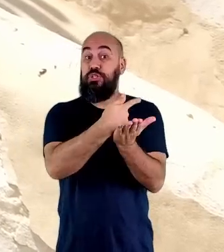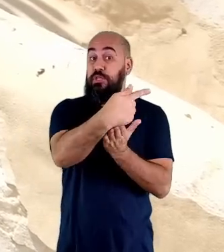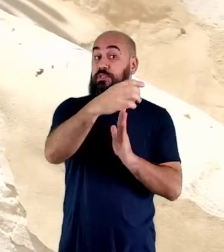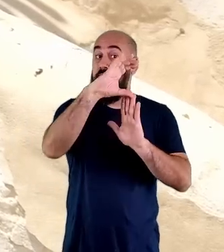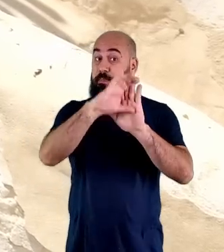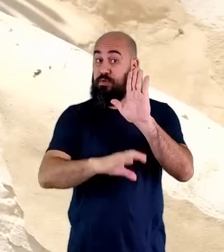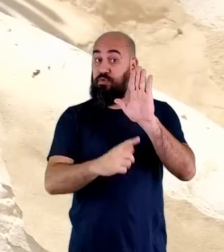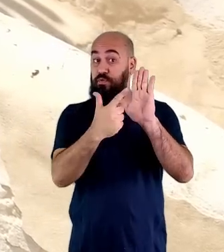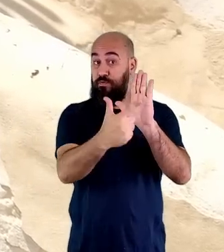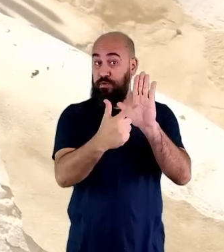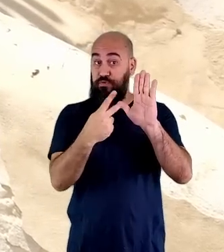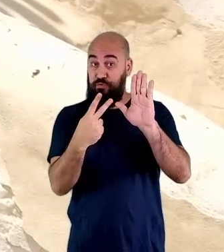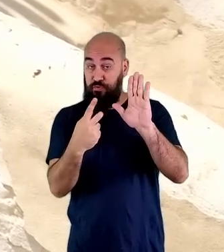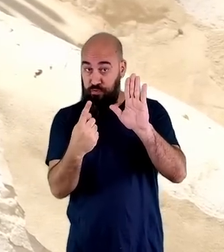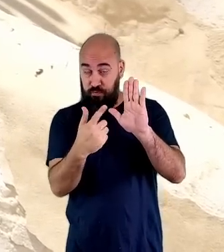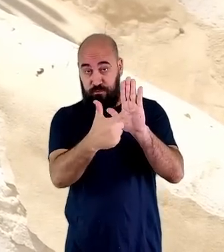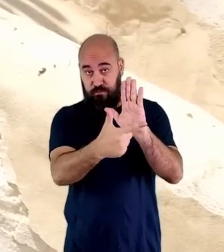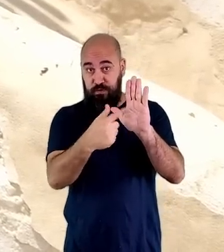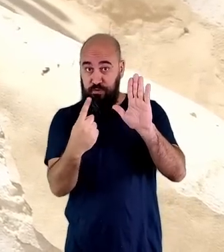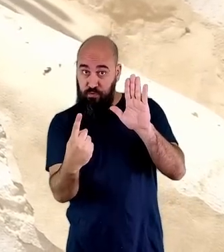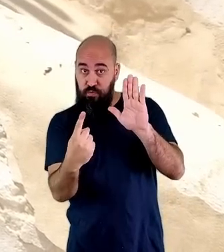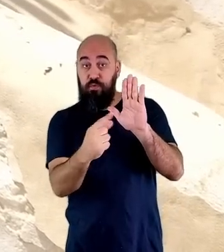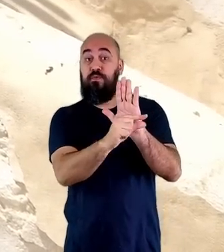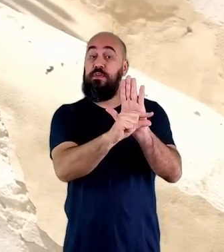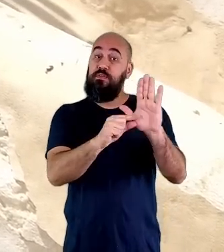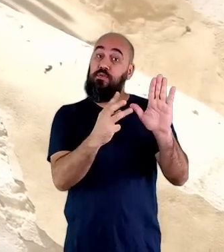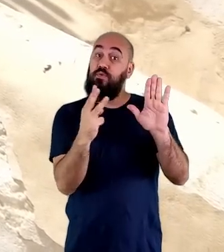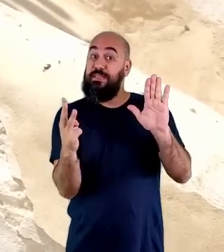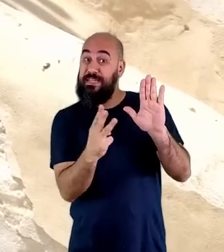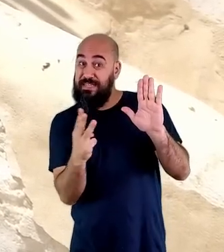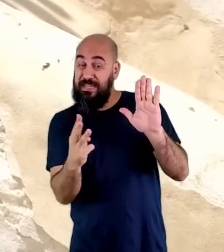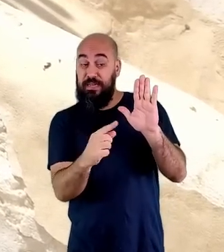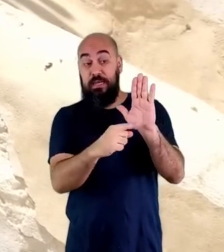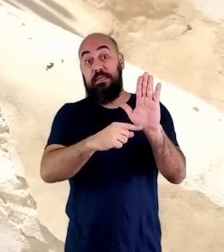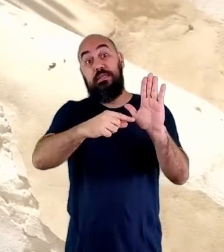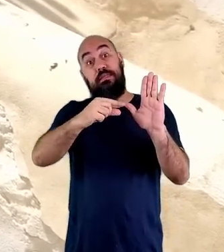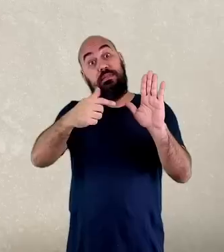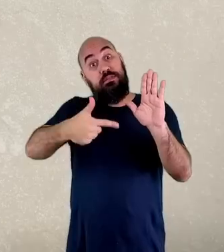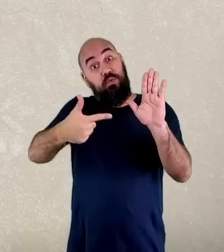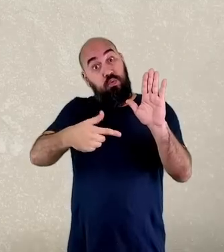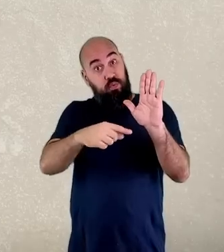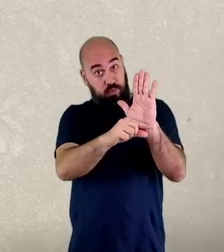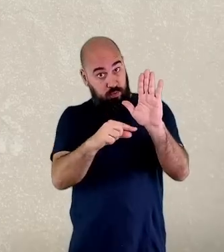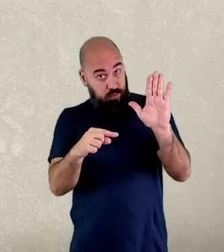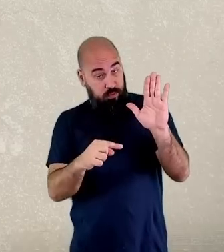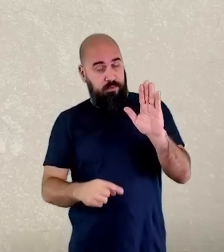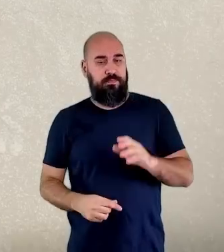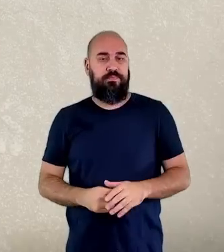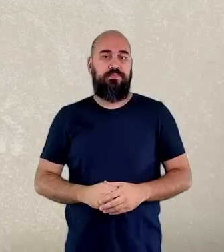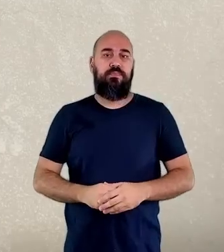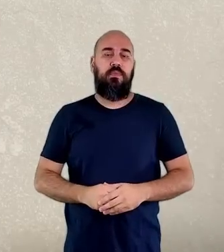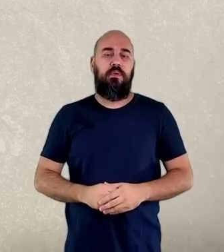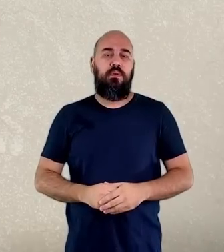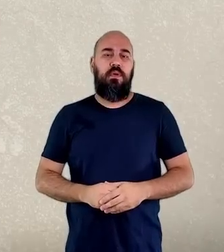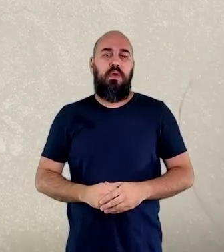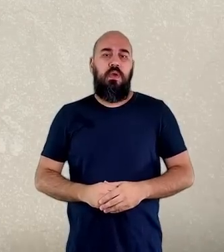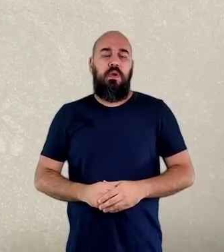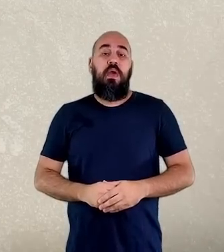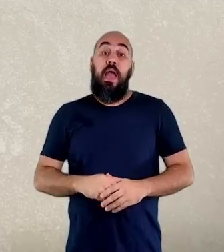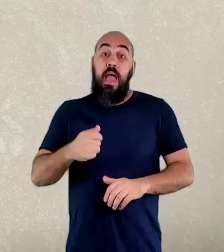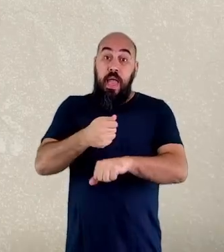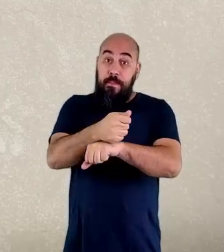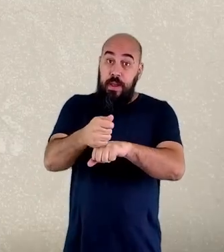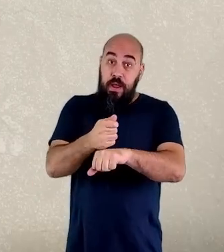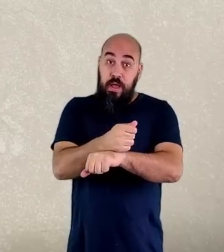21, versículos 33, na segunda parte. Diz assim: Abraão invocou